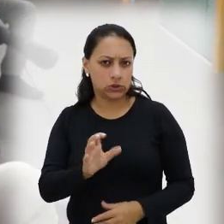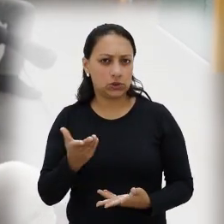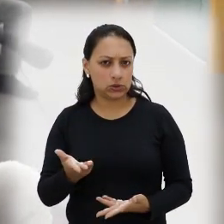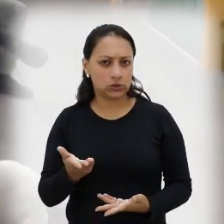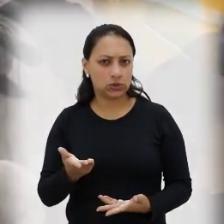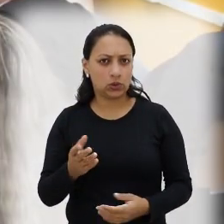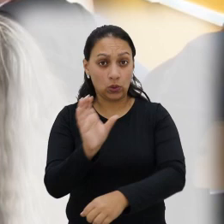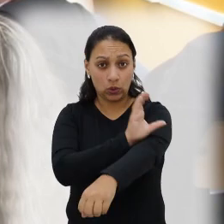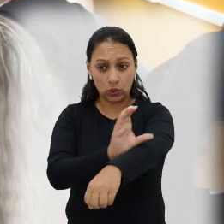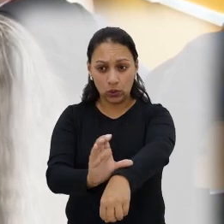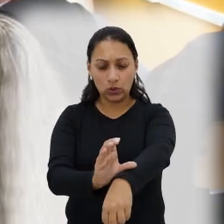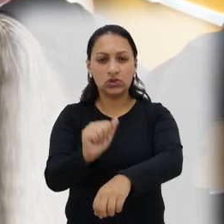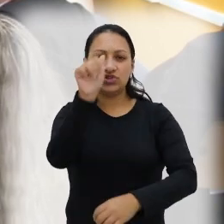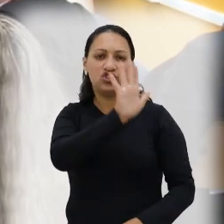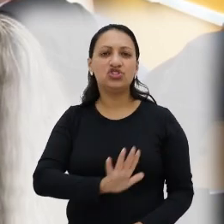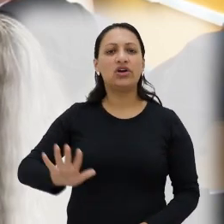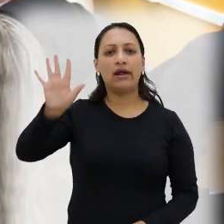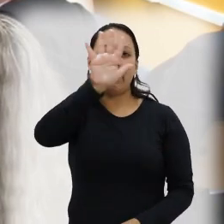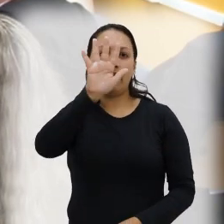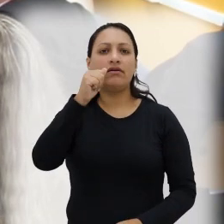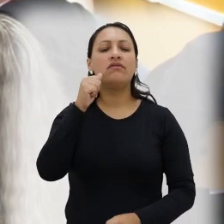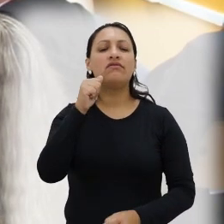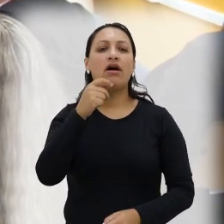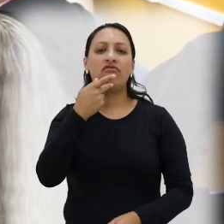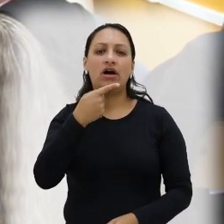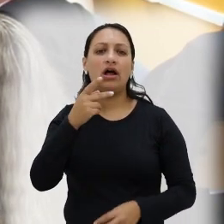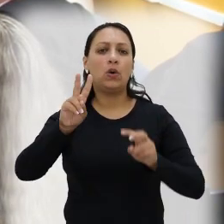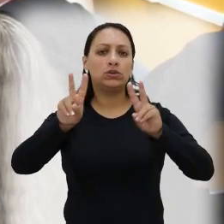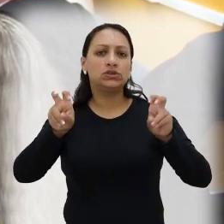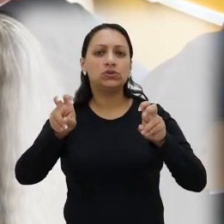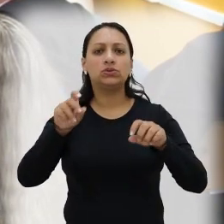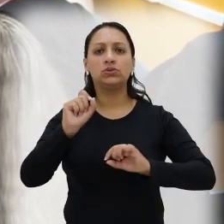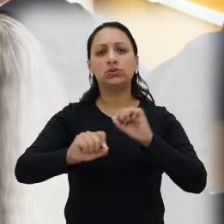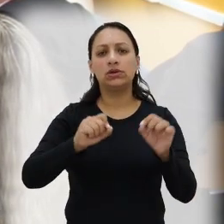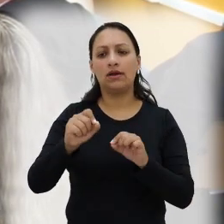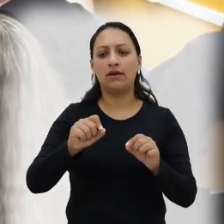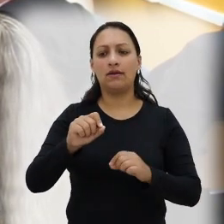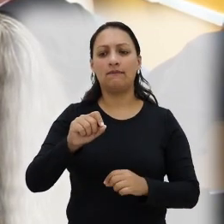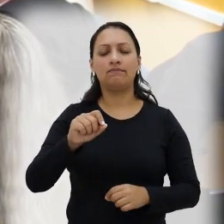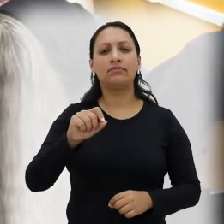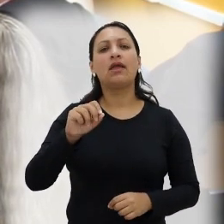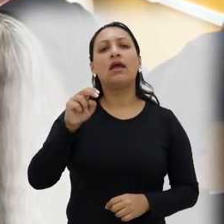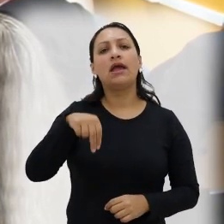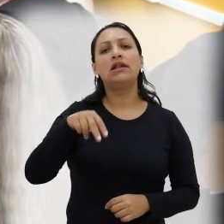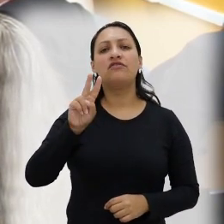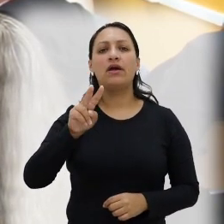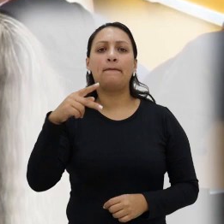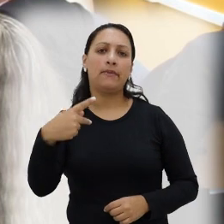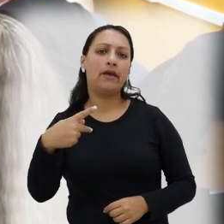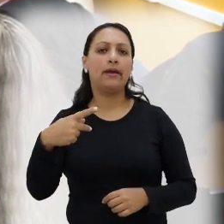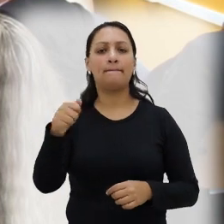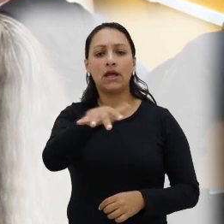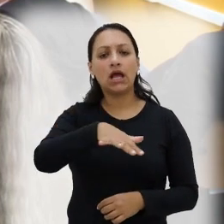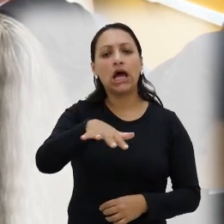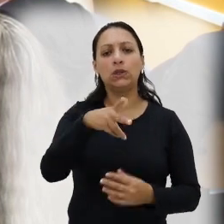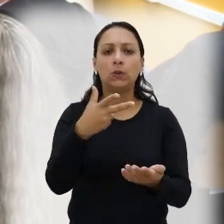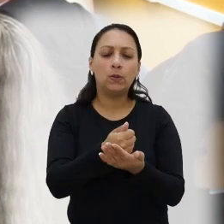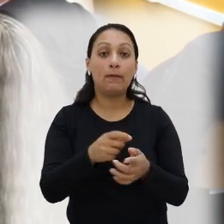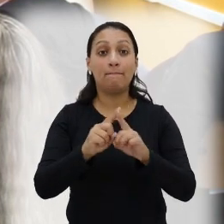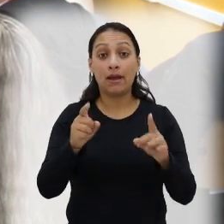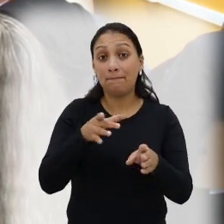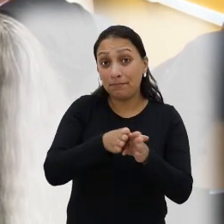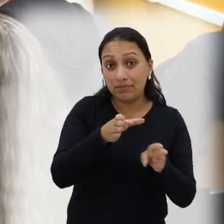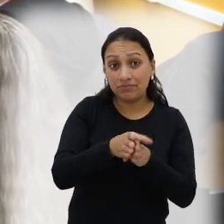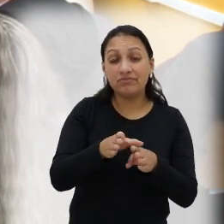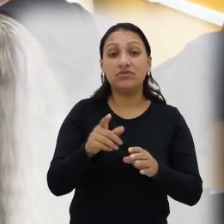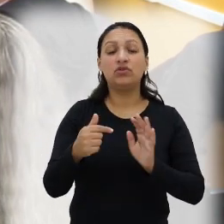No tá curso ótimo. vai ser geral. Tu vai tratar Tá, do visão geral de um curso de MVP, de um curso de mercado, de um curso de compras. Mas na mentoria tu vai trazer a